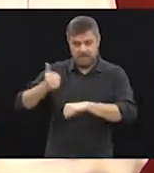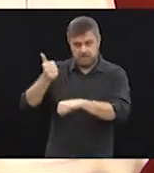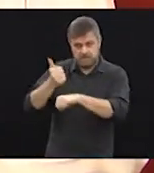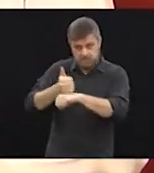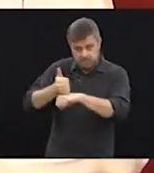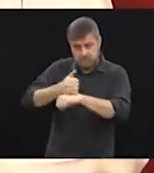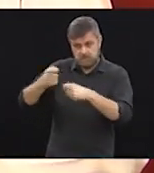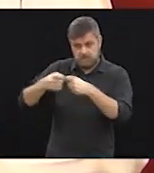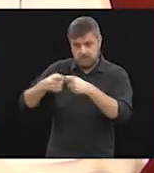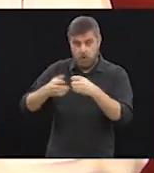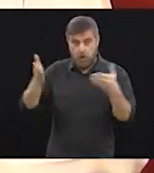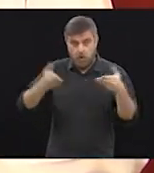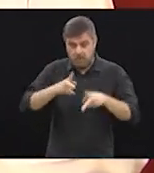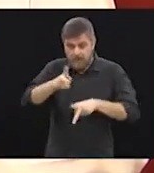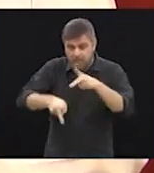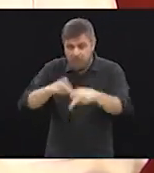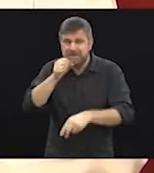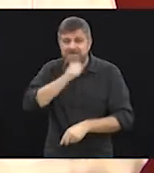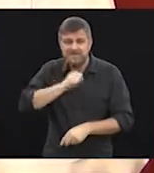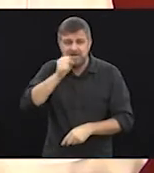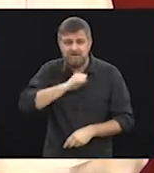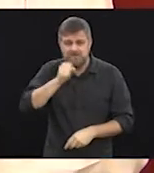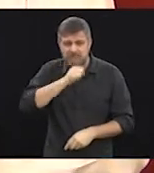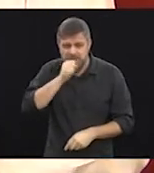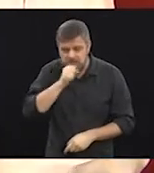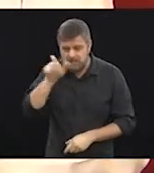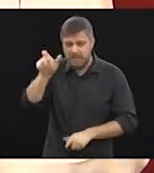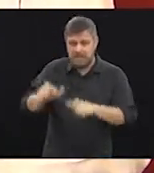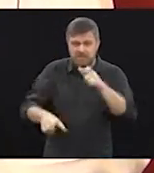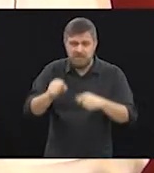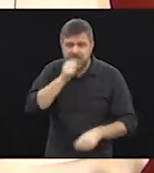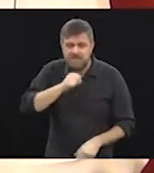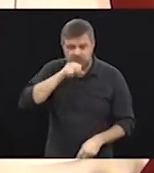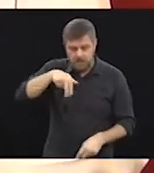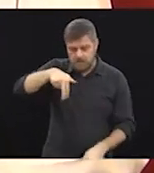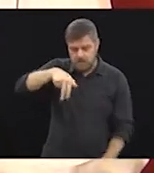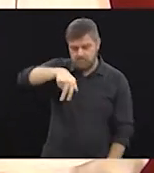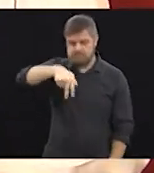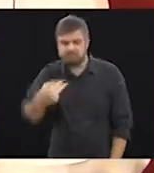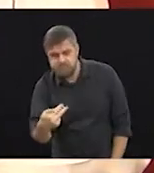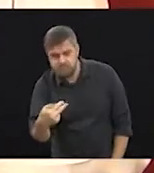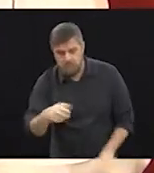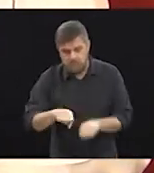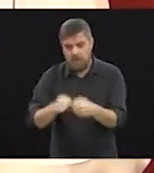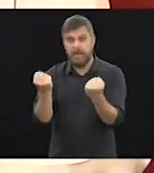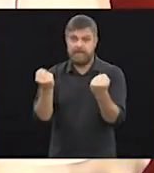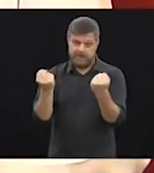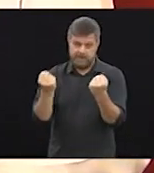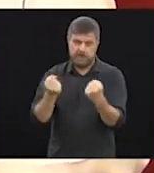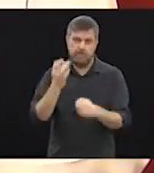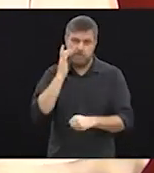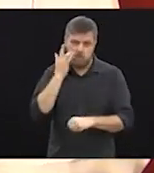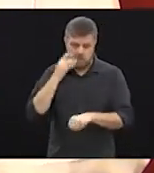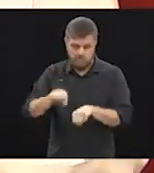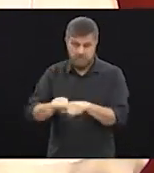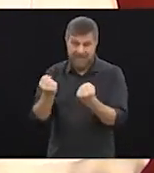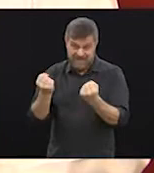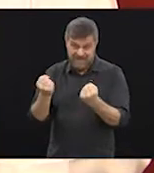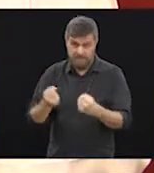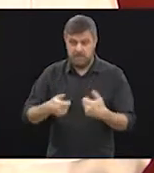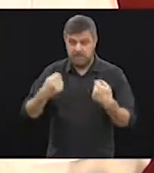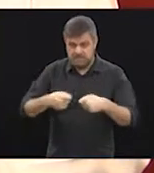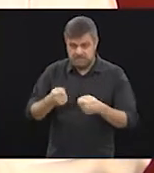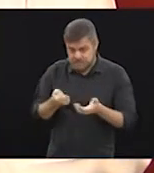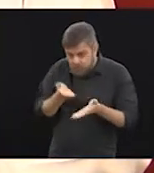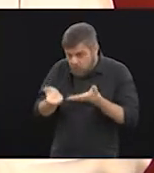com o envelhecimento da população, né? Muitas pessoas idosas caem e têm fratura, né? E há